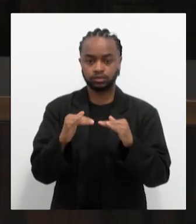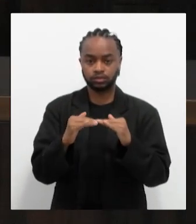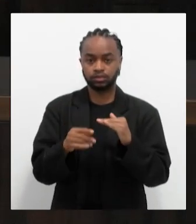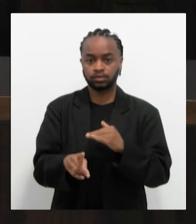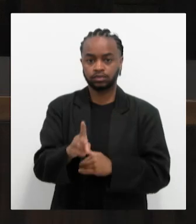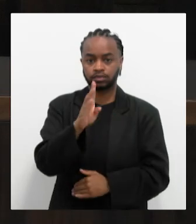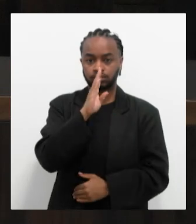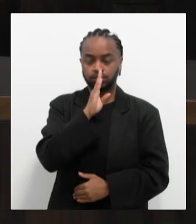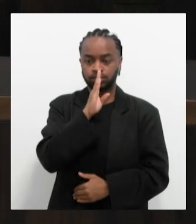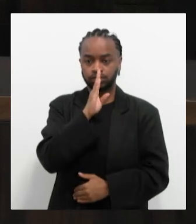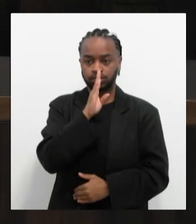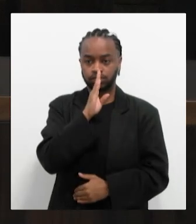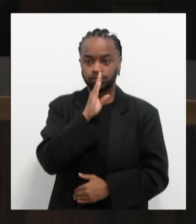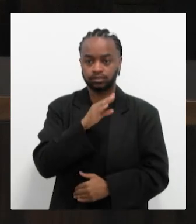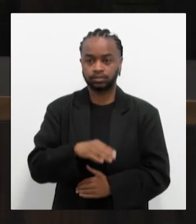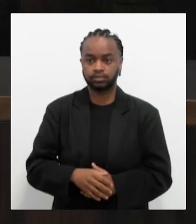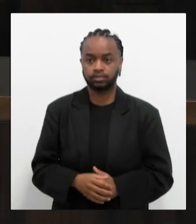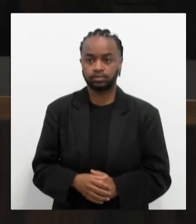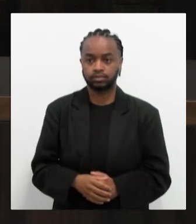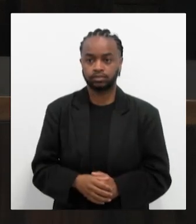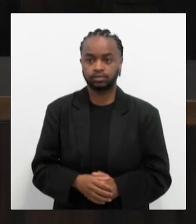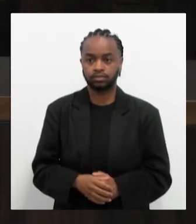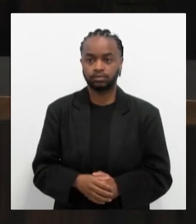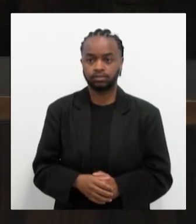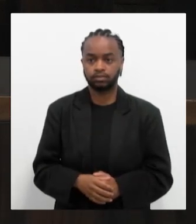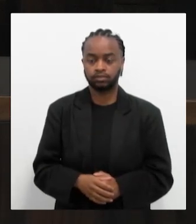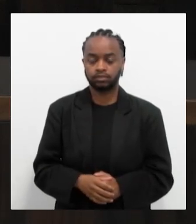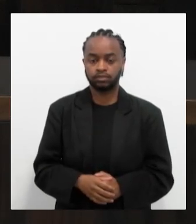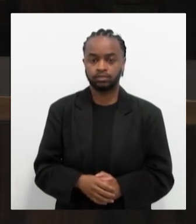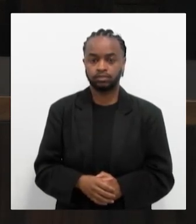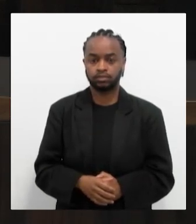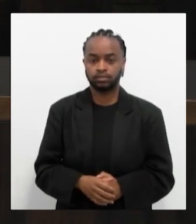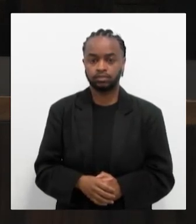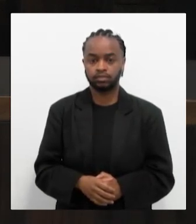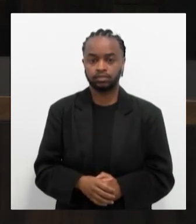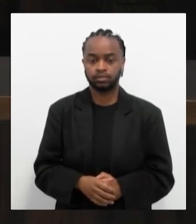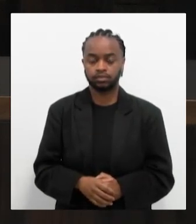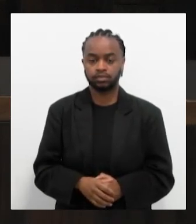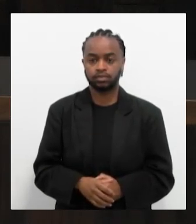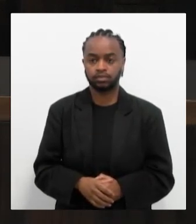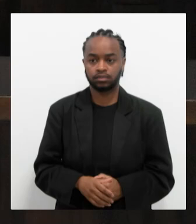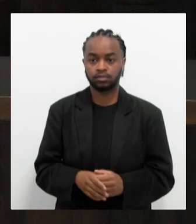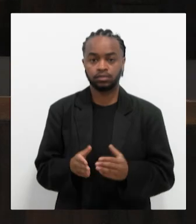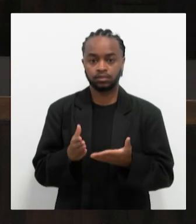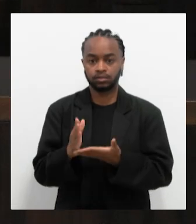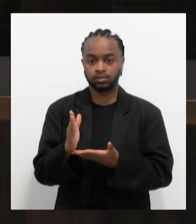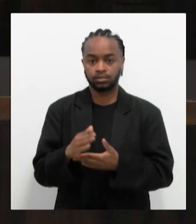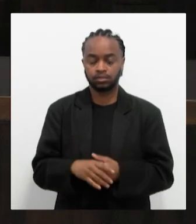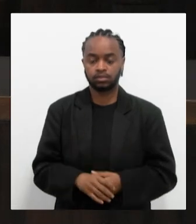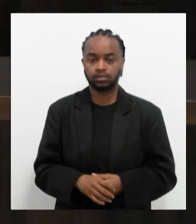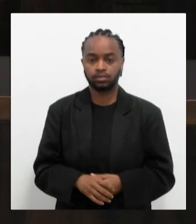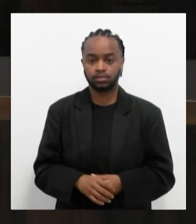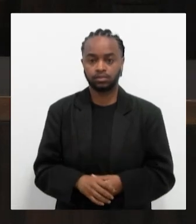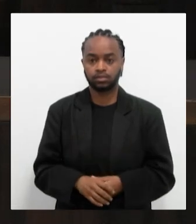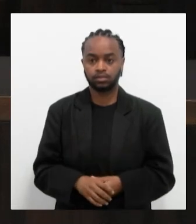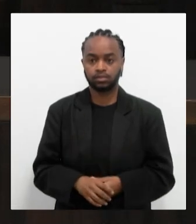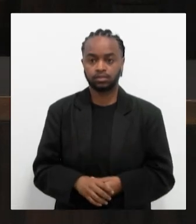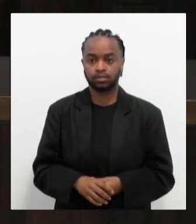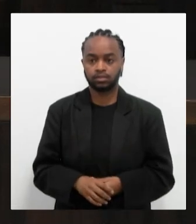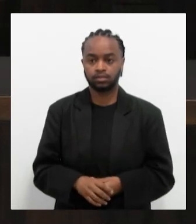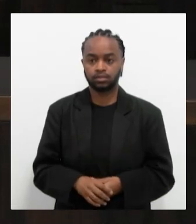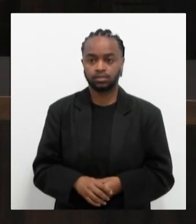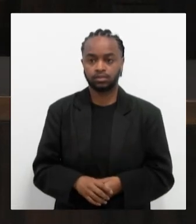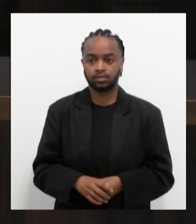em votação, a emenda da CCJ. Os senhores que aprovam, permaneçam como estão, aprovado.